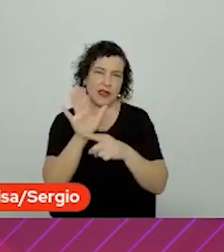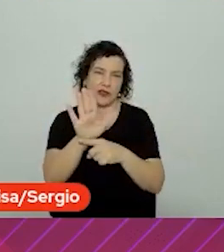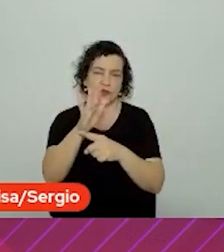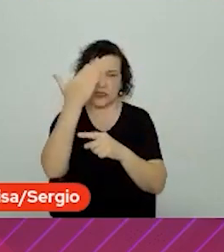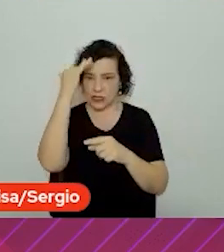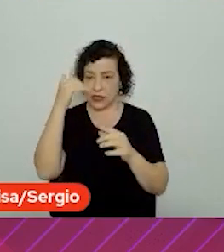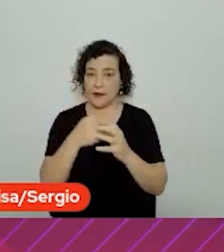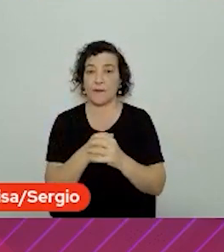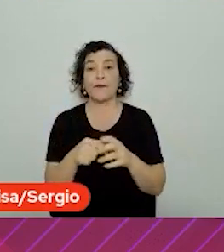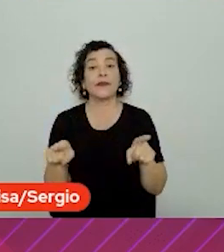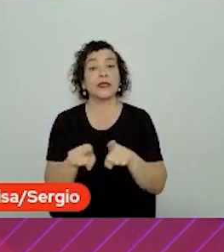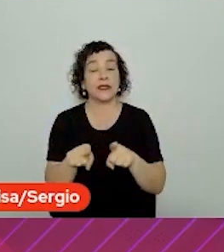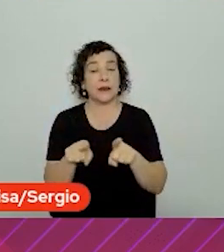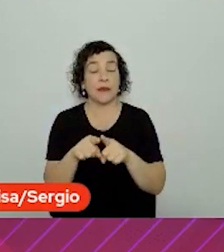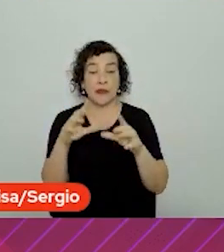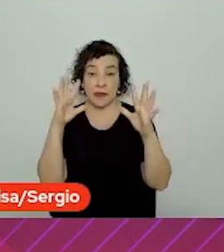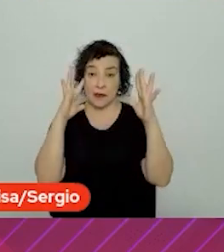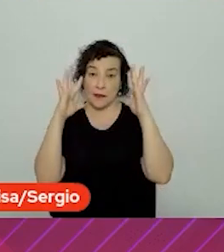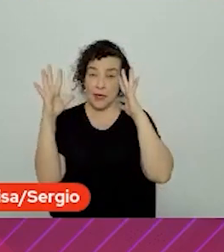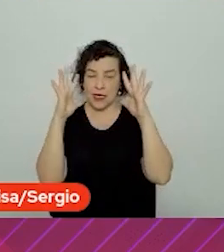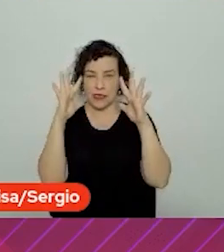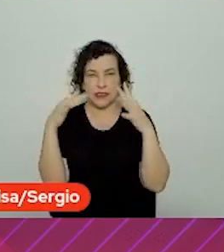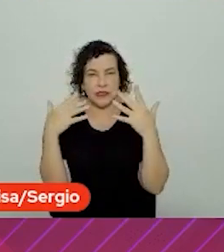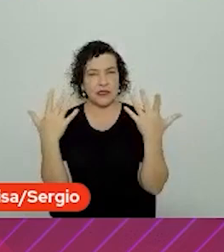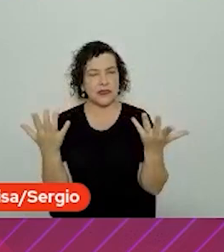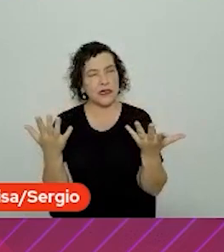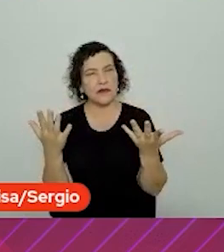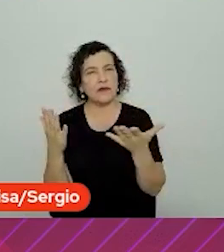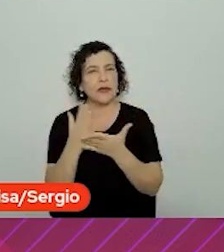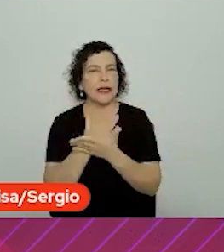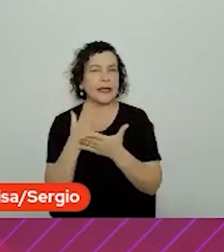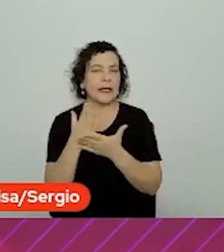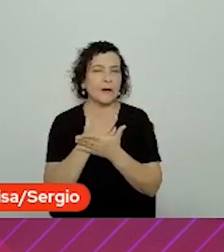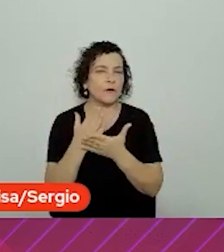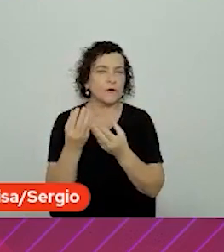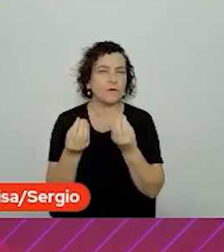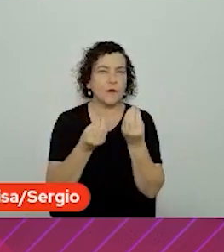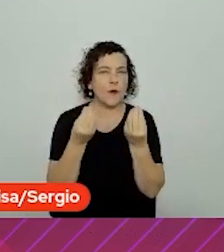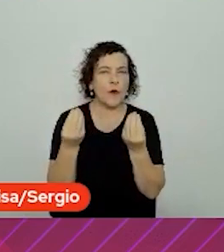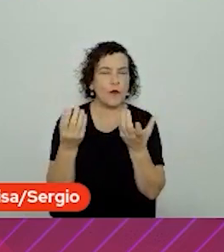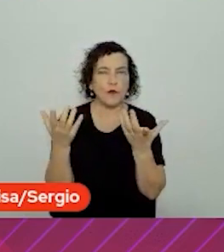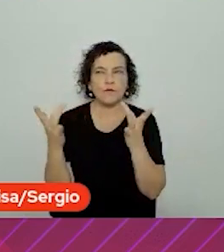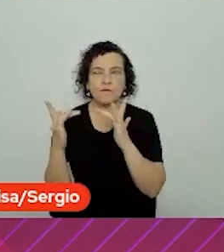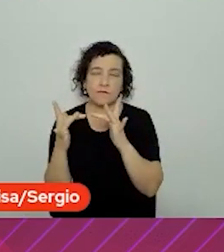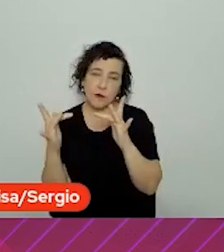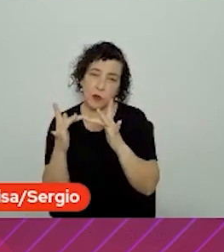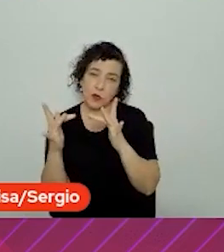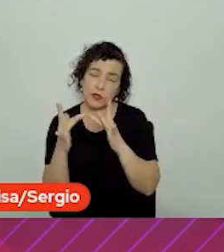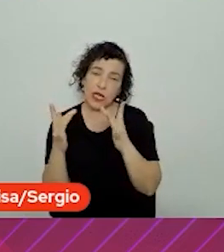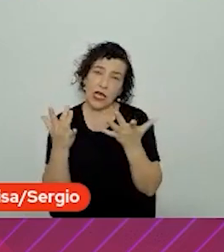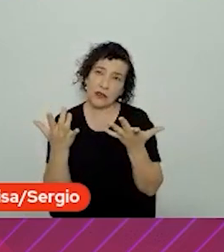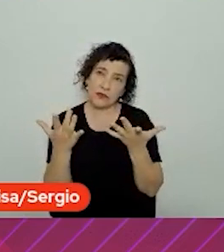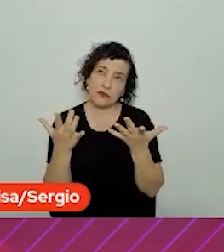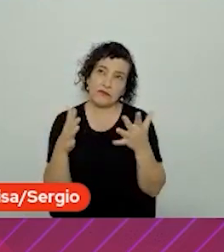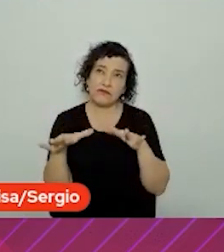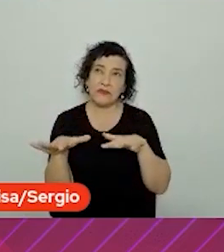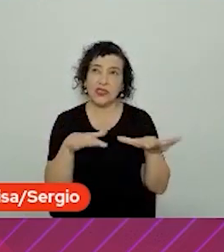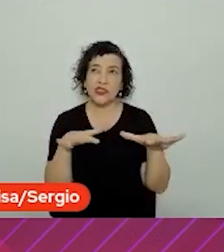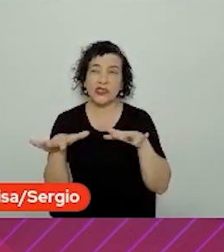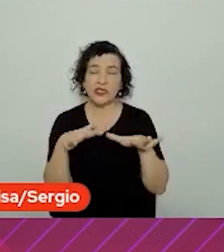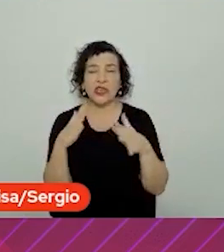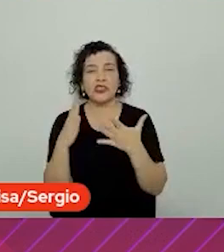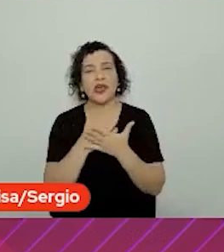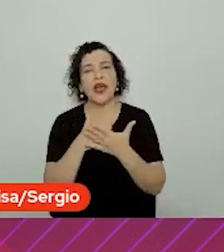Aqui também, né, pensando em algumas abordagens que a gente entende por agilidade. Tem algumas pessoas aqui que vão olhar